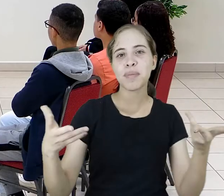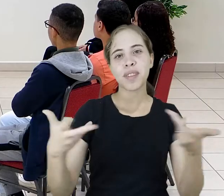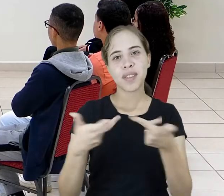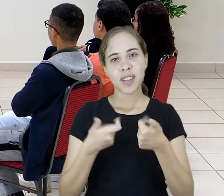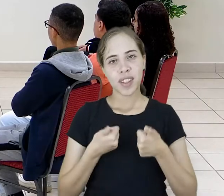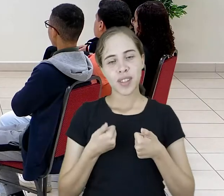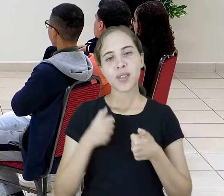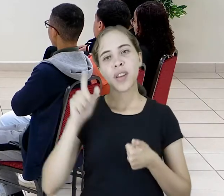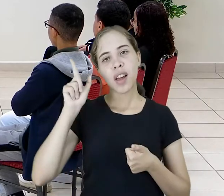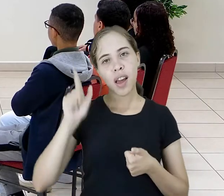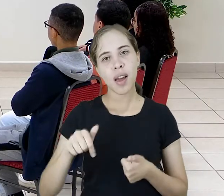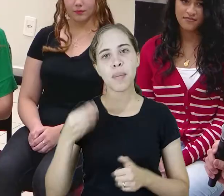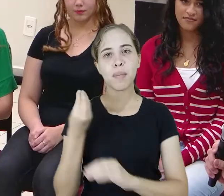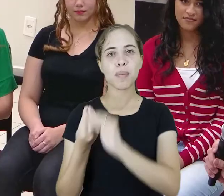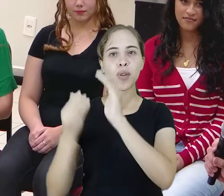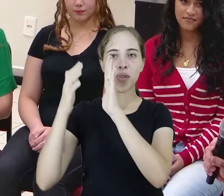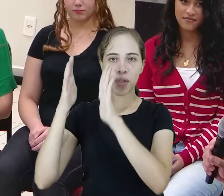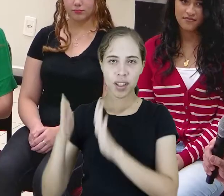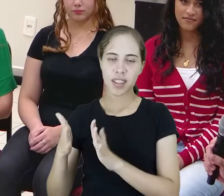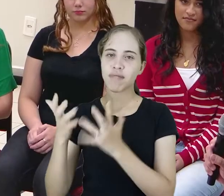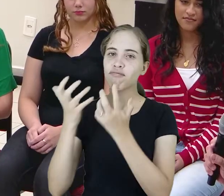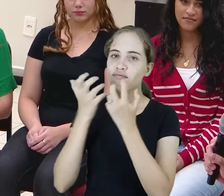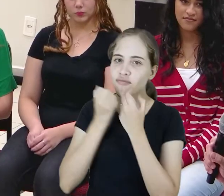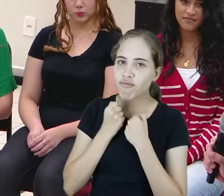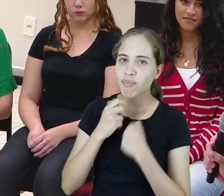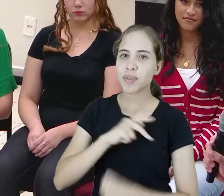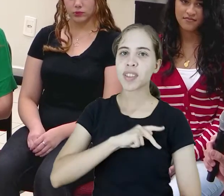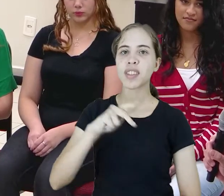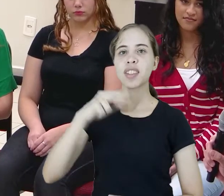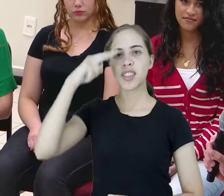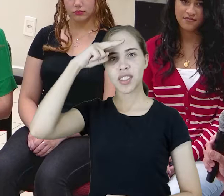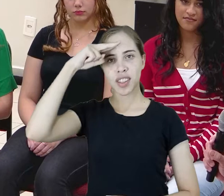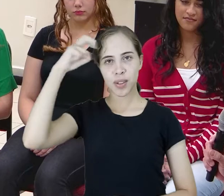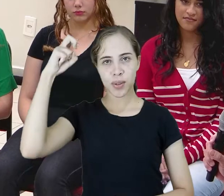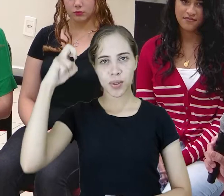maravilhosa de nosso querido profeta, presidente Nelson.